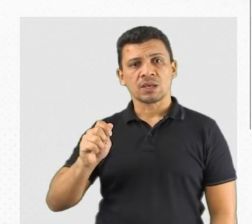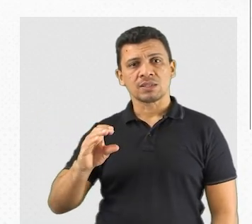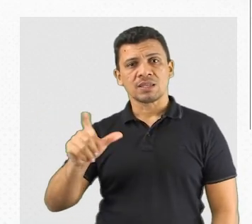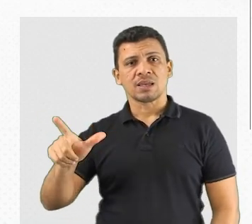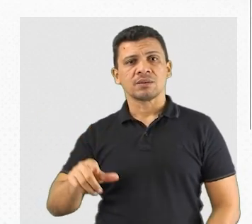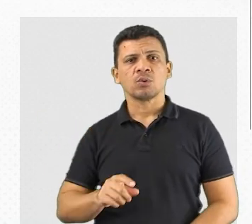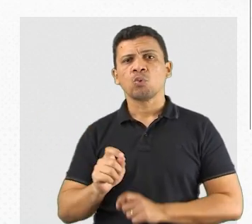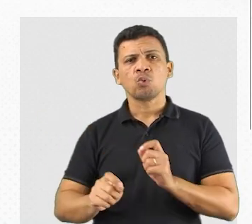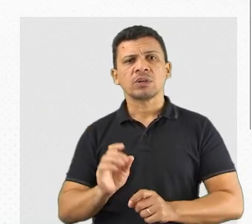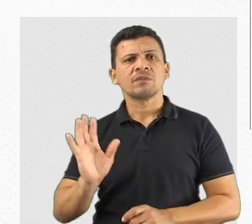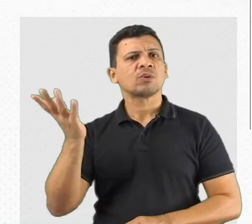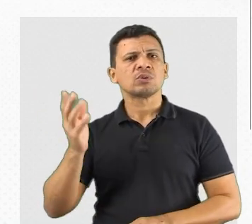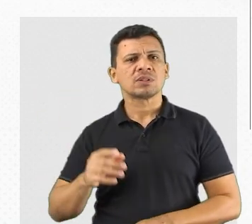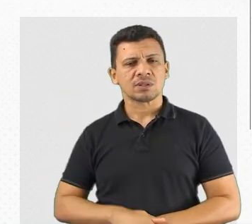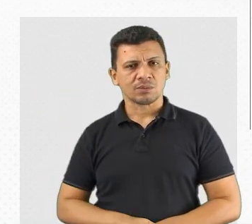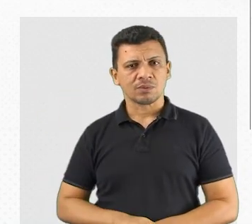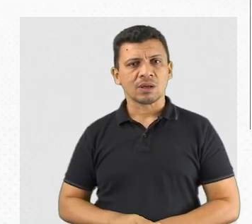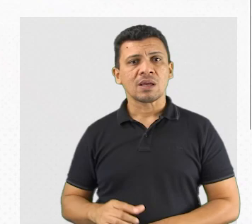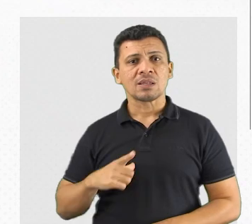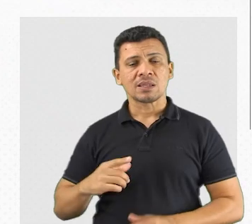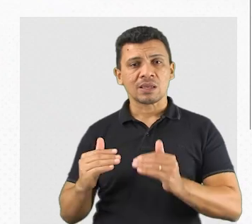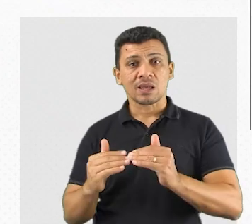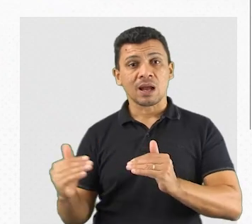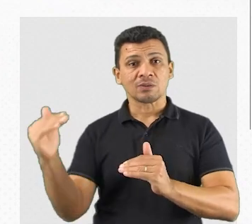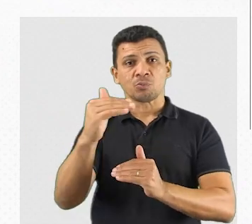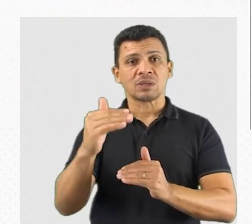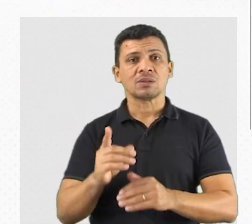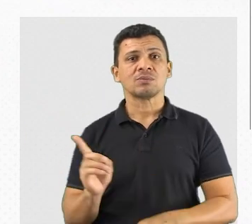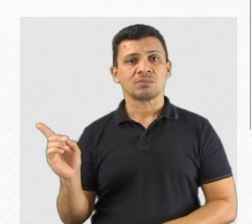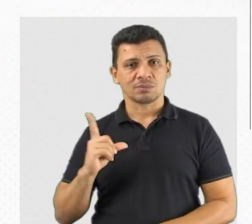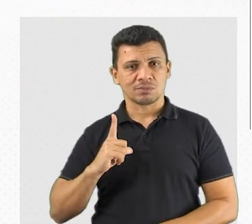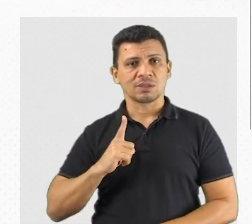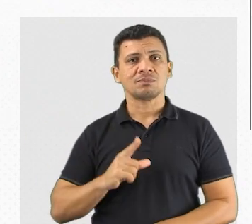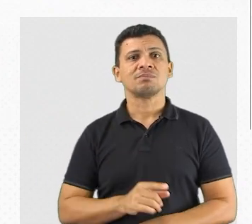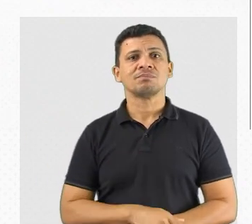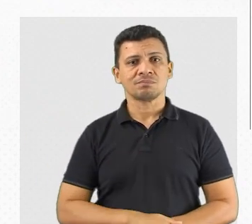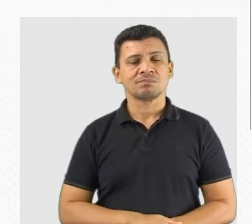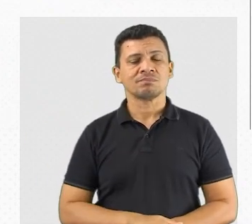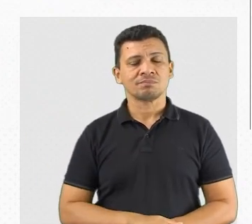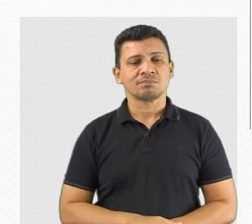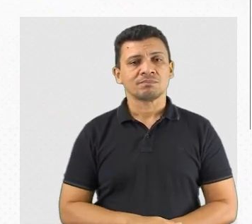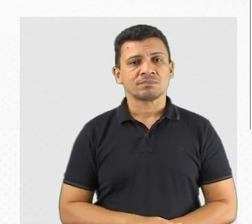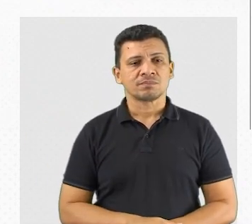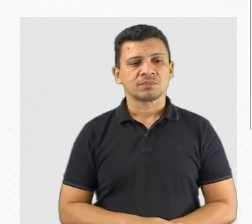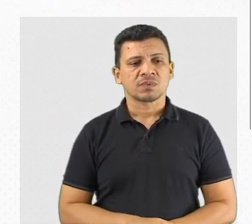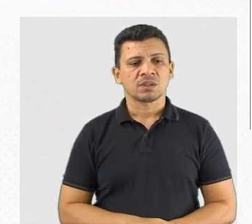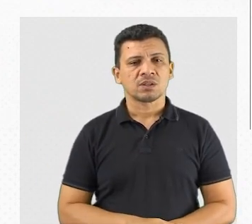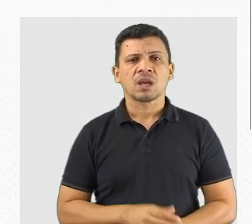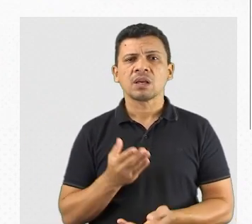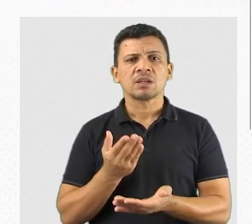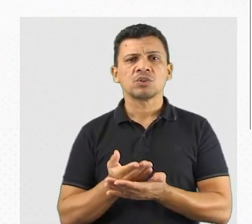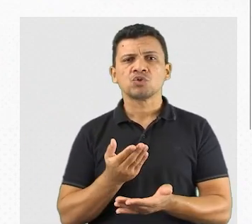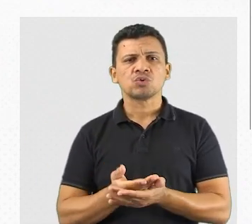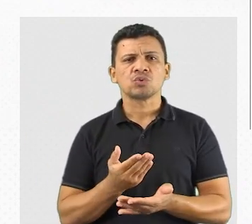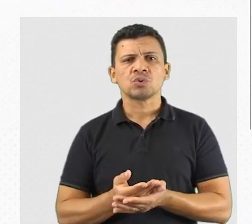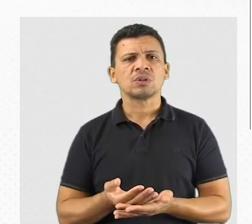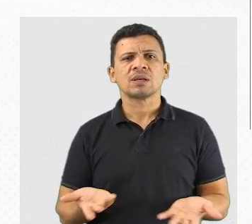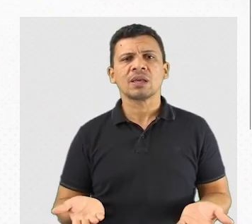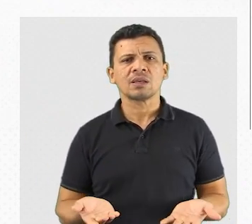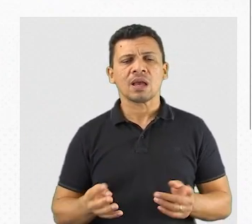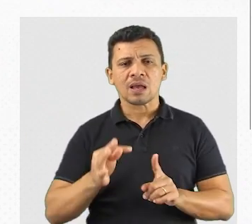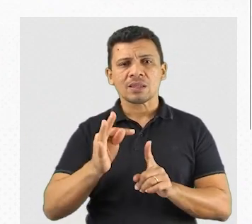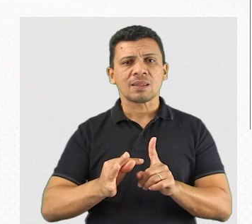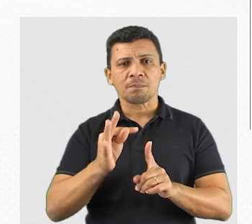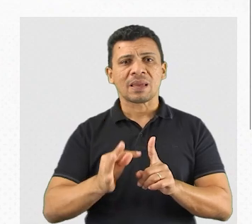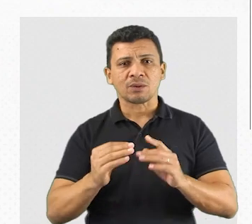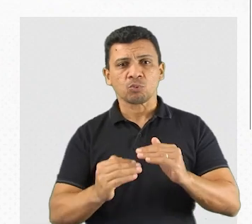na ebulição da água? Um aumento, elevou, aumentou. Então, quem é que estuda a elevação na temperatura de